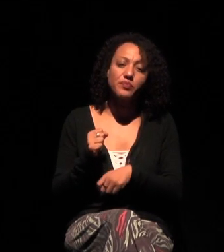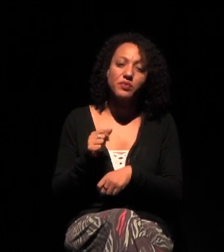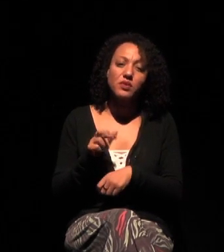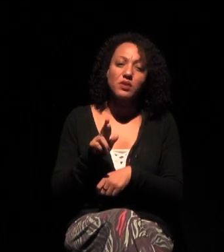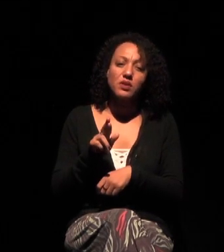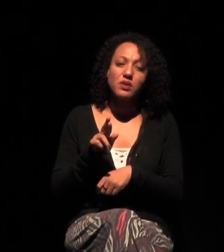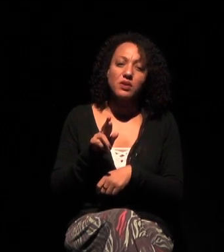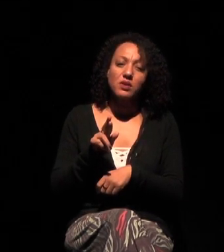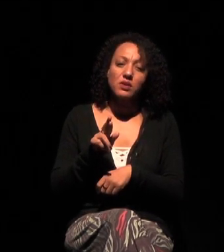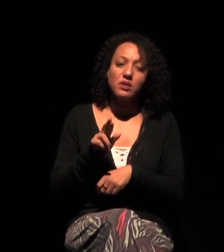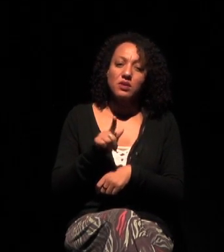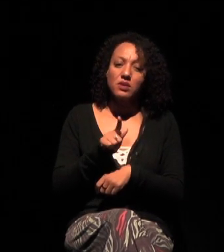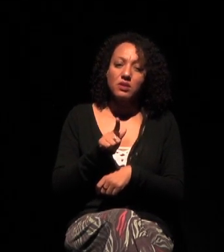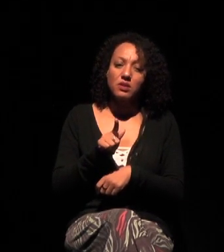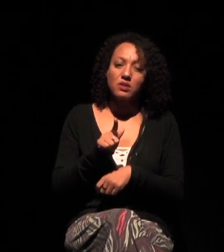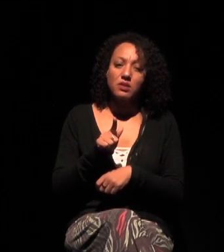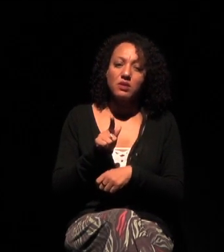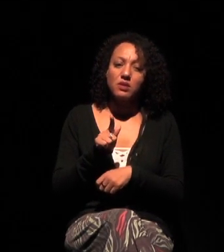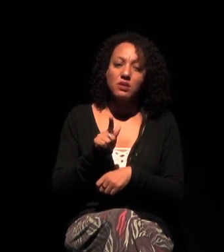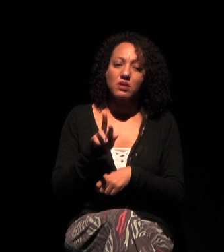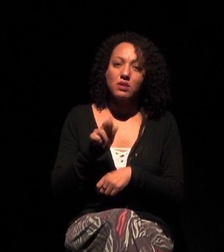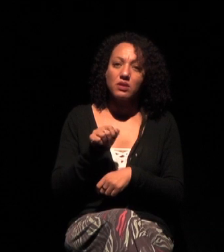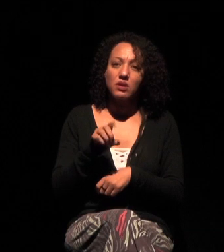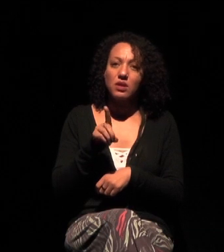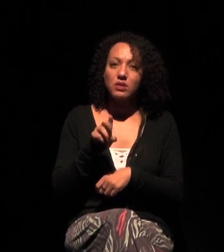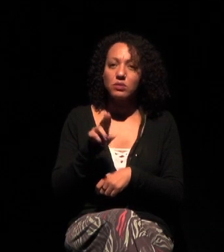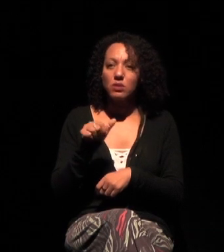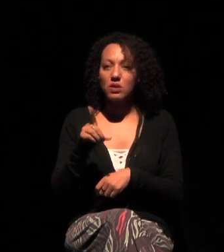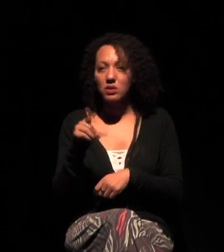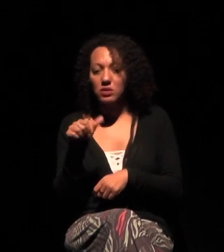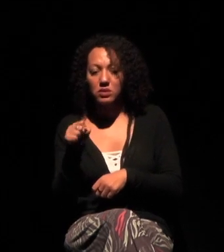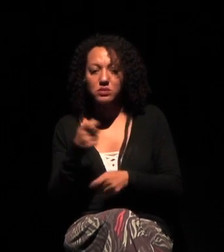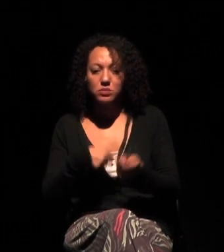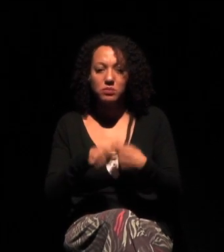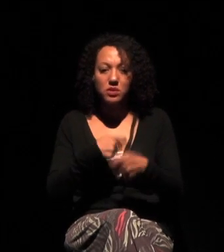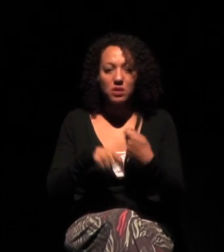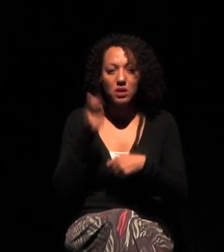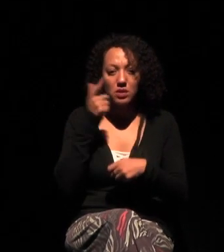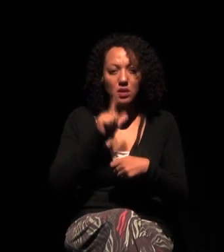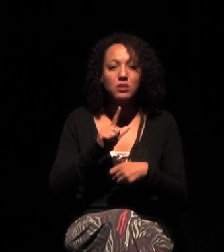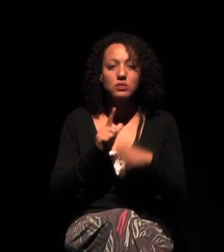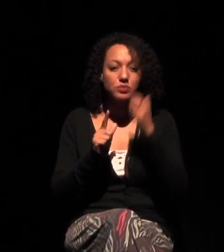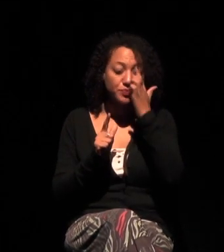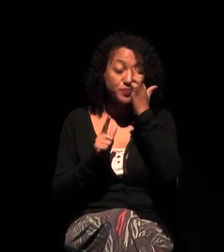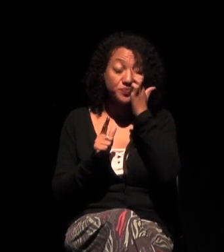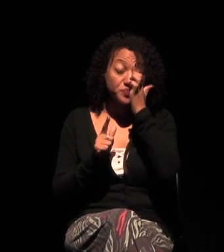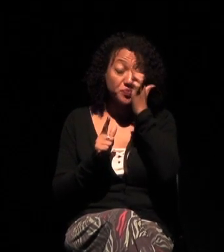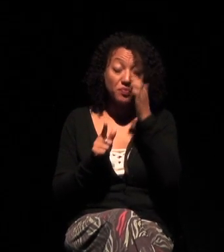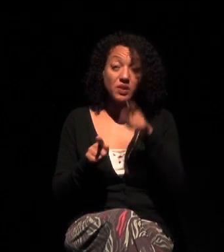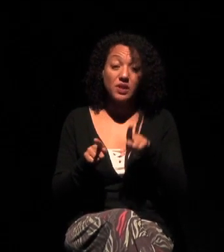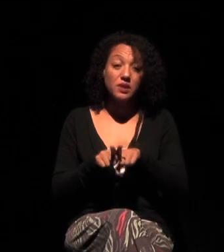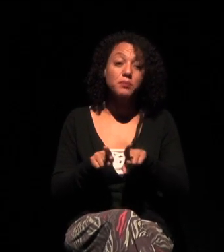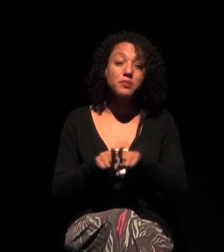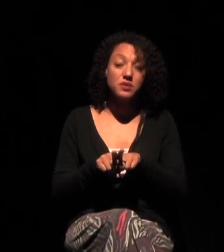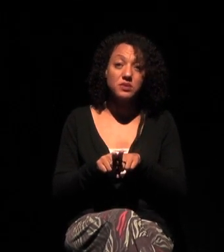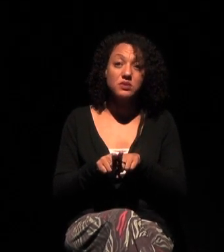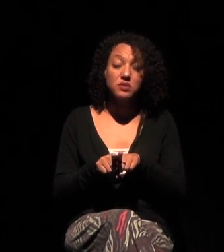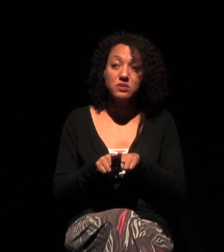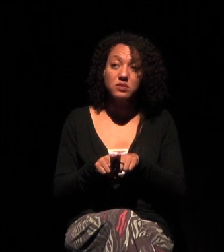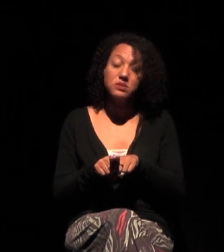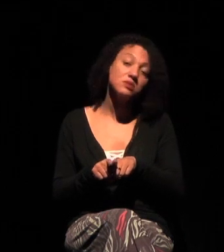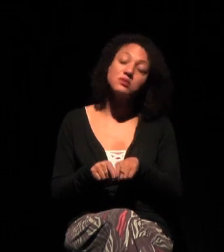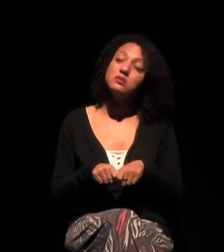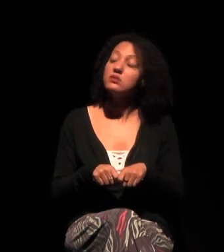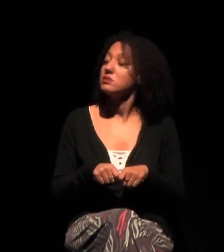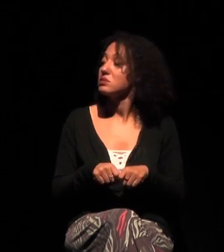empresas vivas casas às vezes morrem depois siga tem que ver agora é o fundo tem são más mas estas